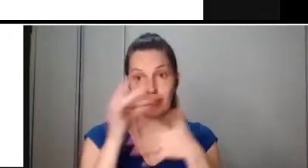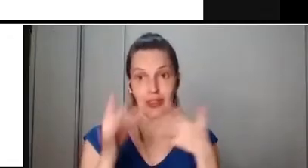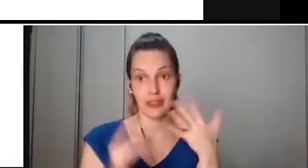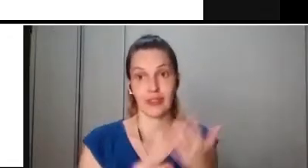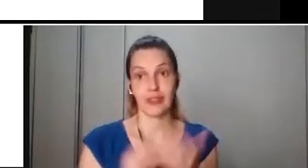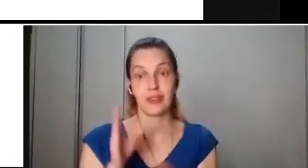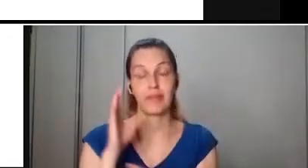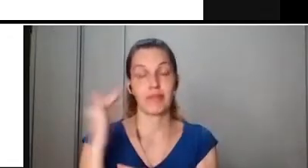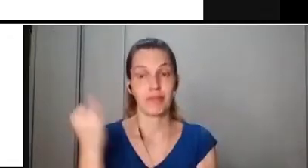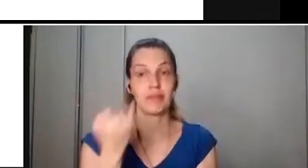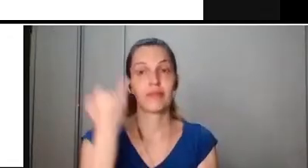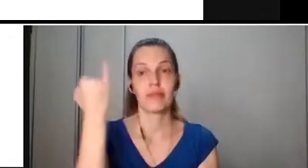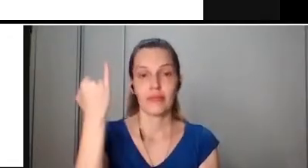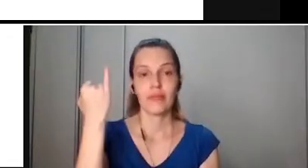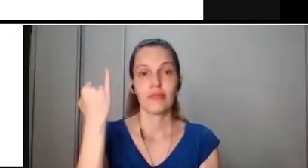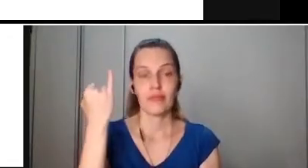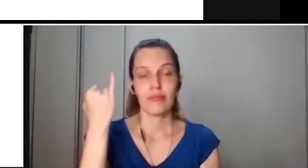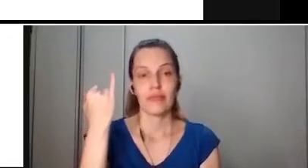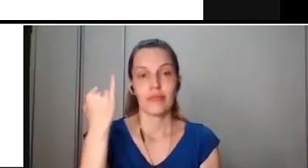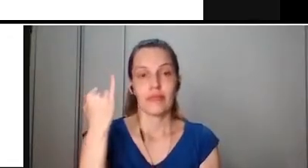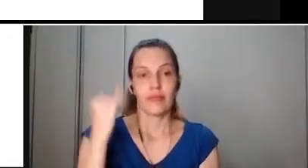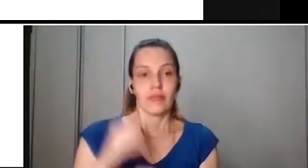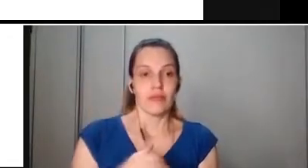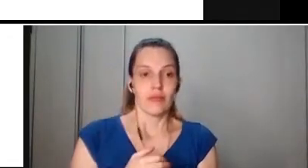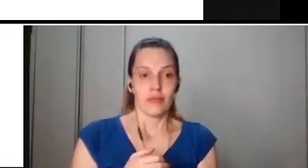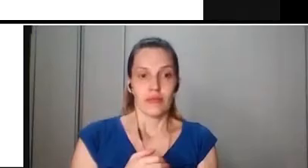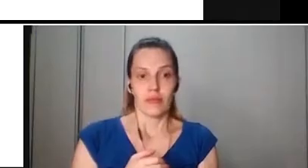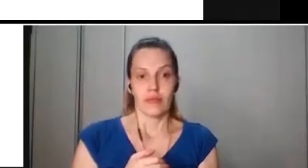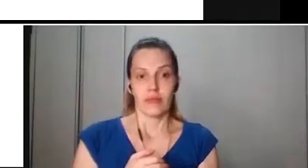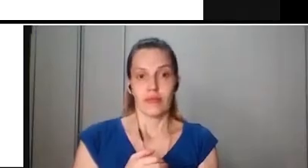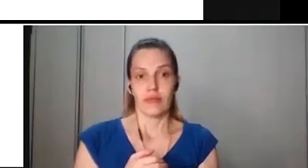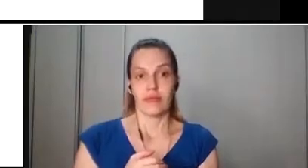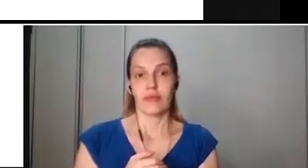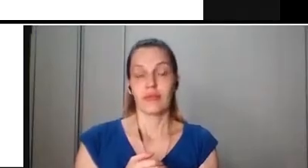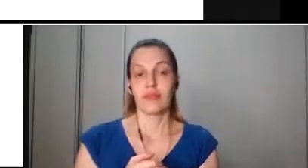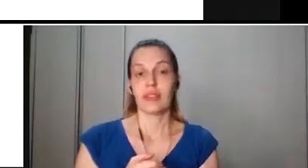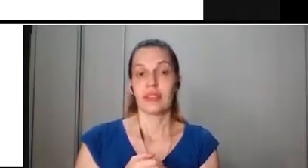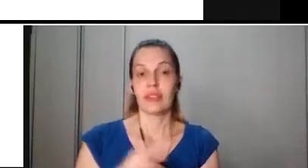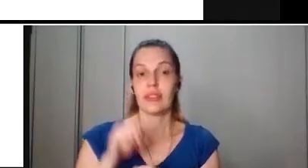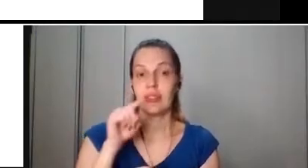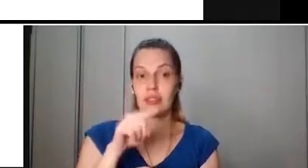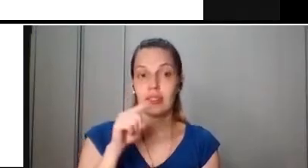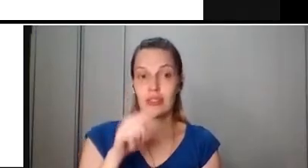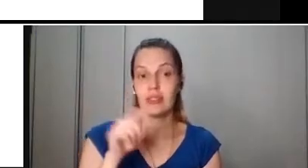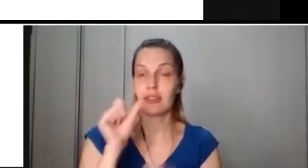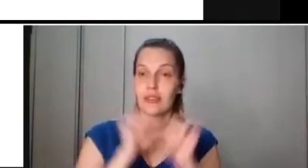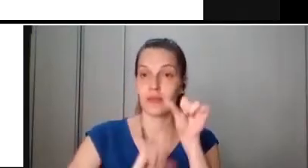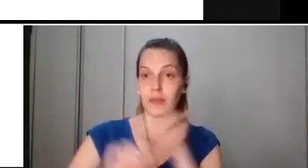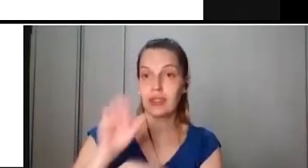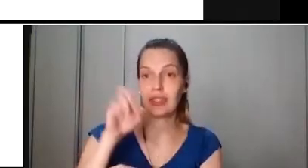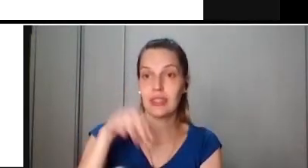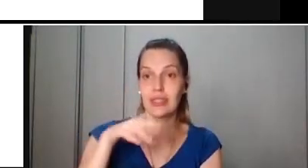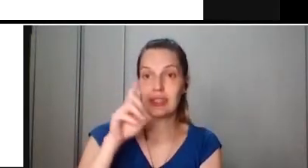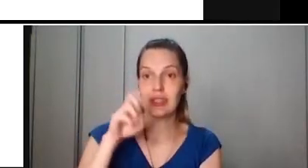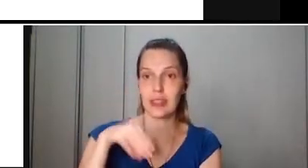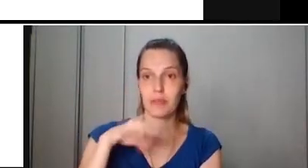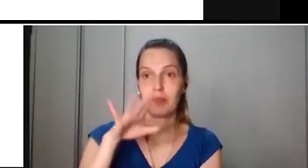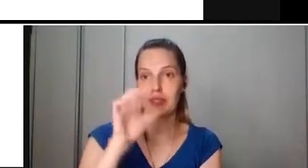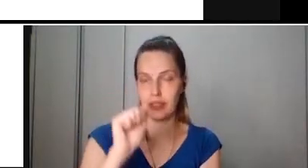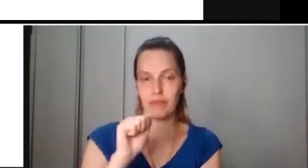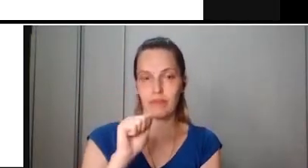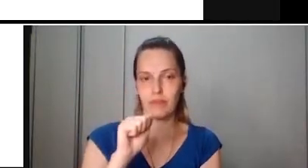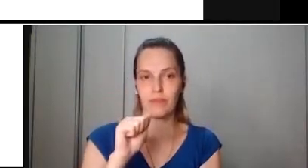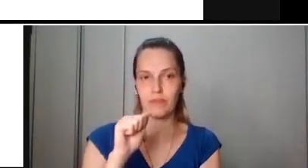são prováveis de levar esse vírus a se tornar endêmico. A primeira possibilidade é essa que eu estou mostrando com essas